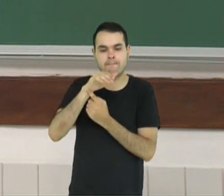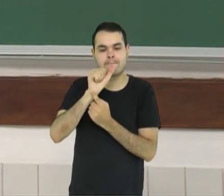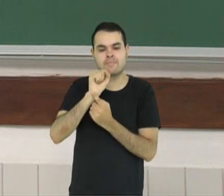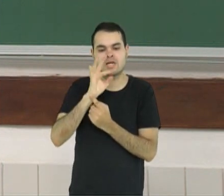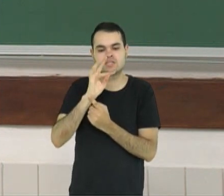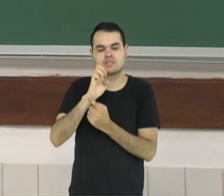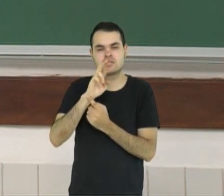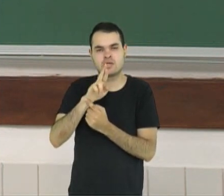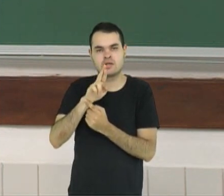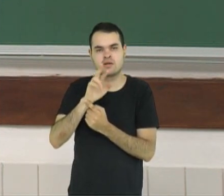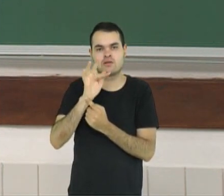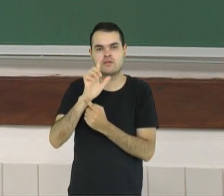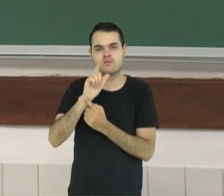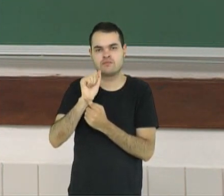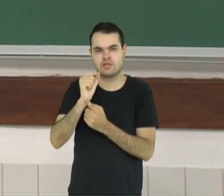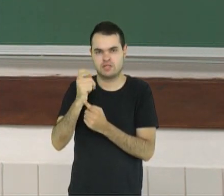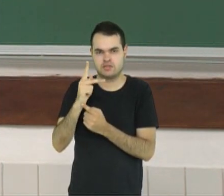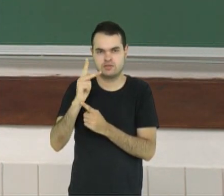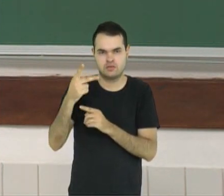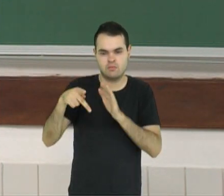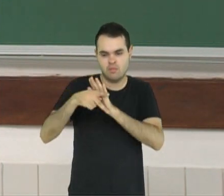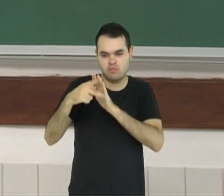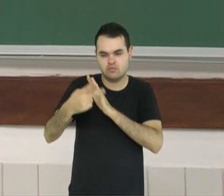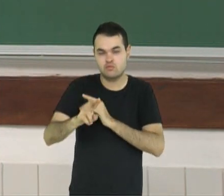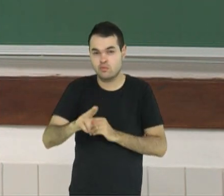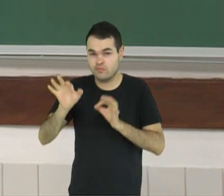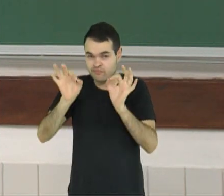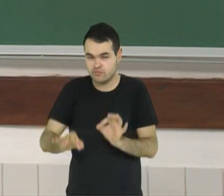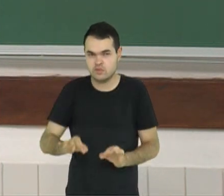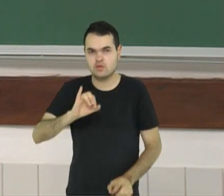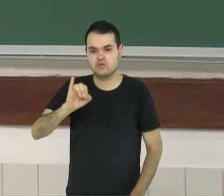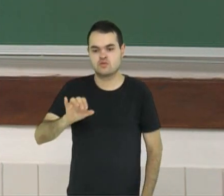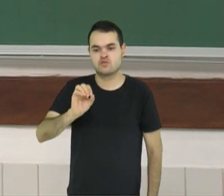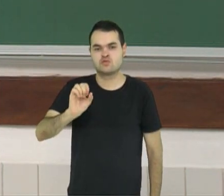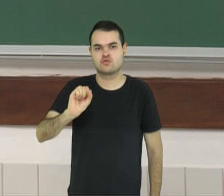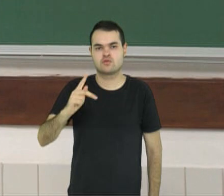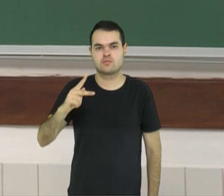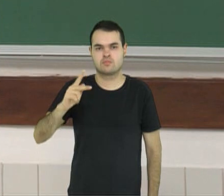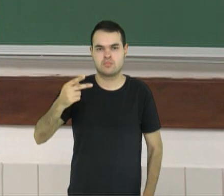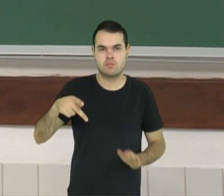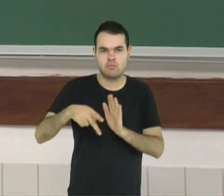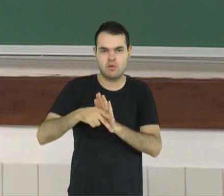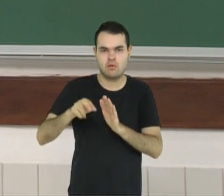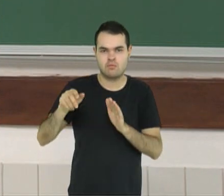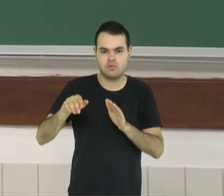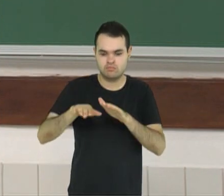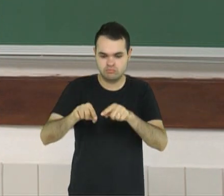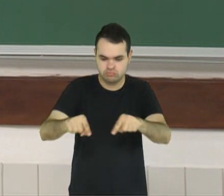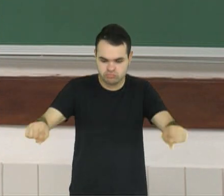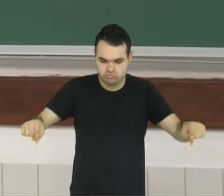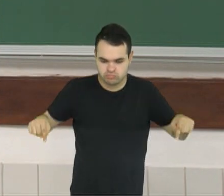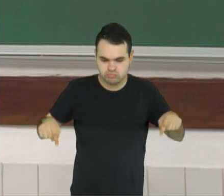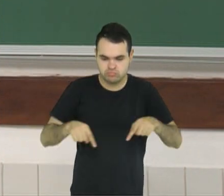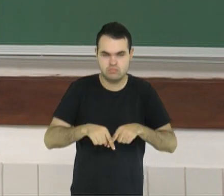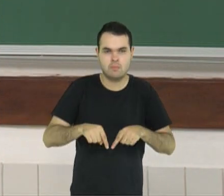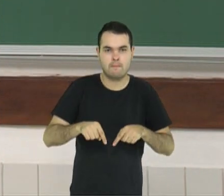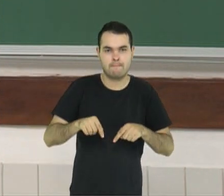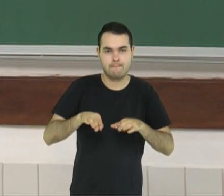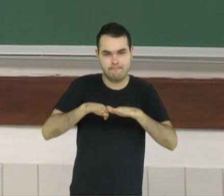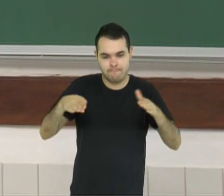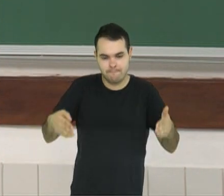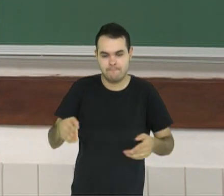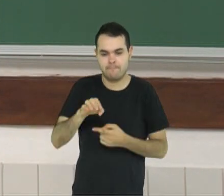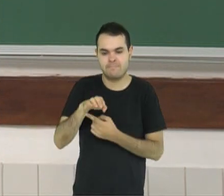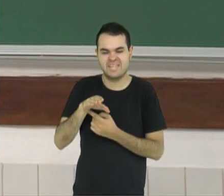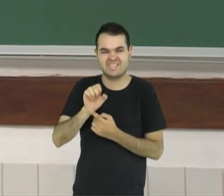verdade, é Joseph Sadler, e ele foi a pessoa que introduziu a mesa de mixagem dentro do hip hop. Olha que interessante.